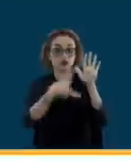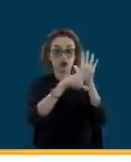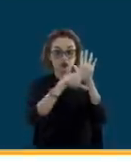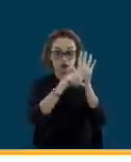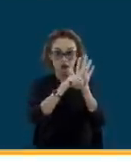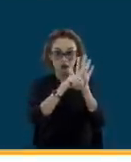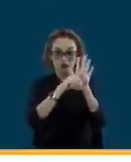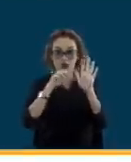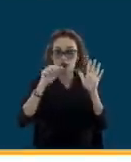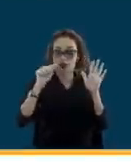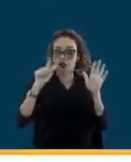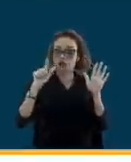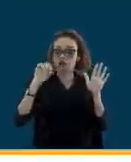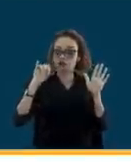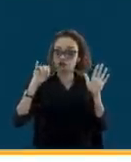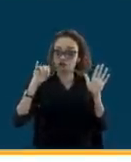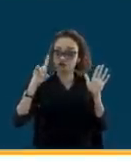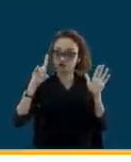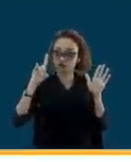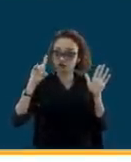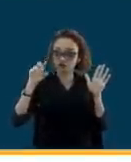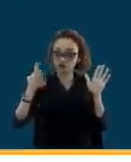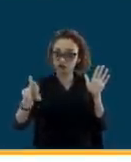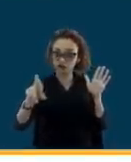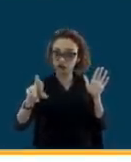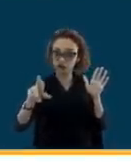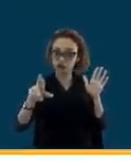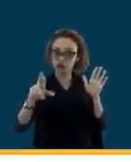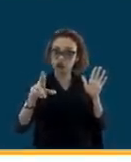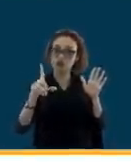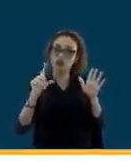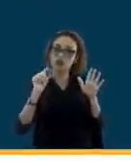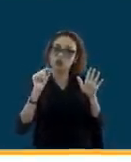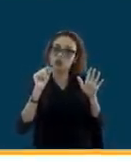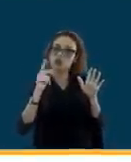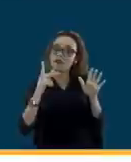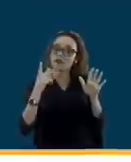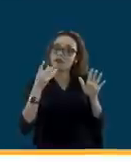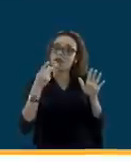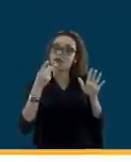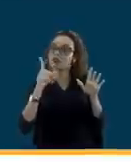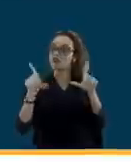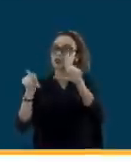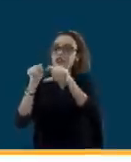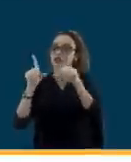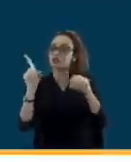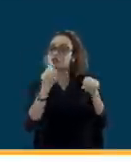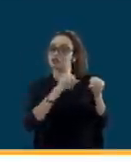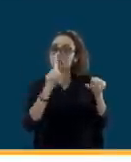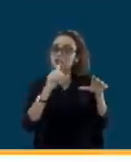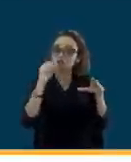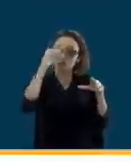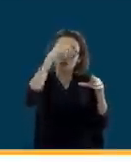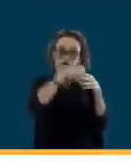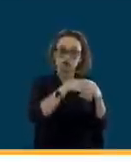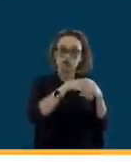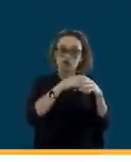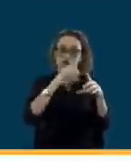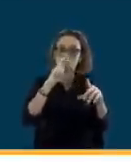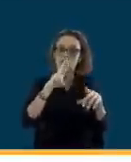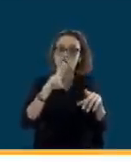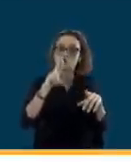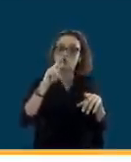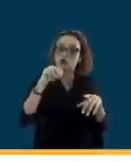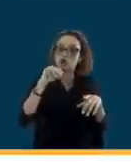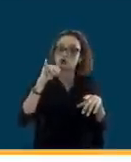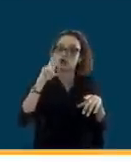não. Ela incorpora o princípio da universalidade nos itens 1 e 2, para renda e